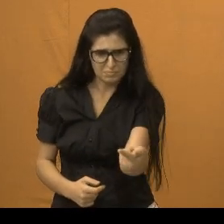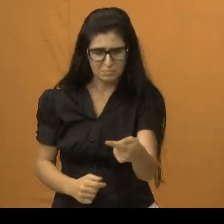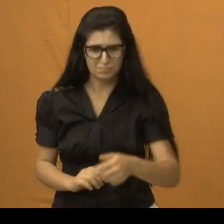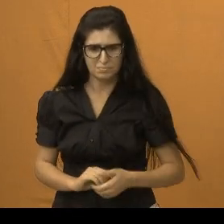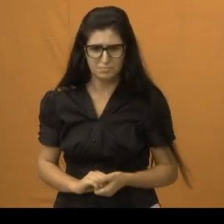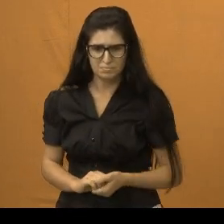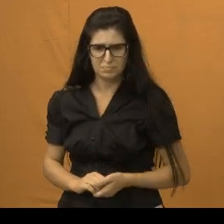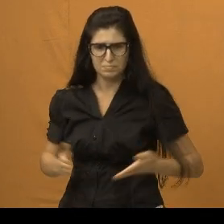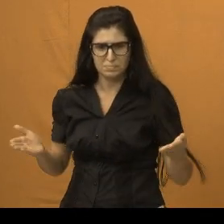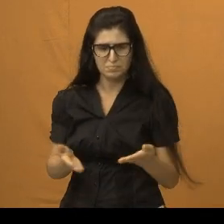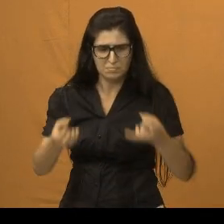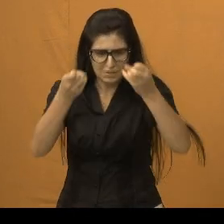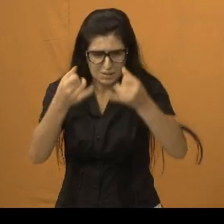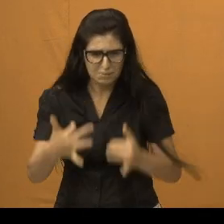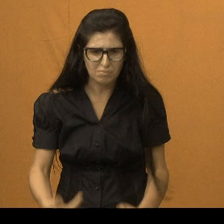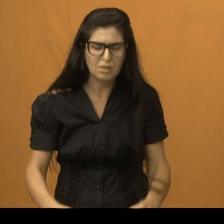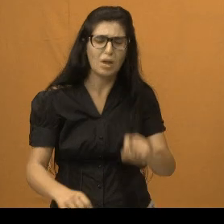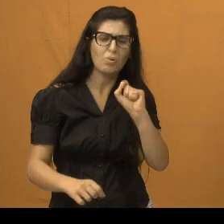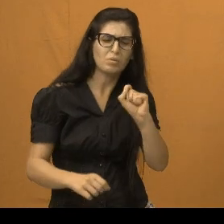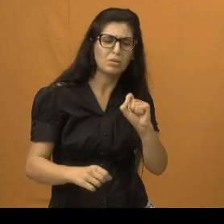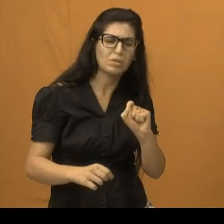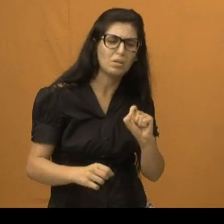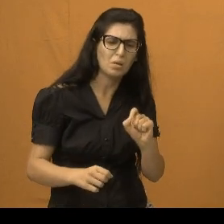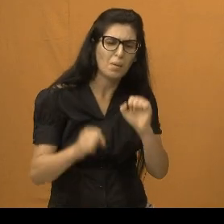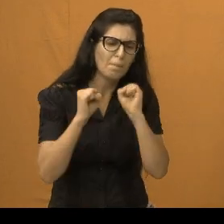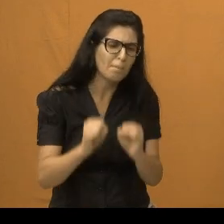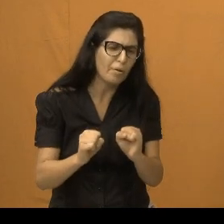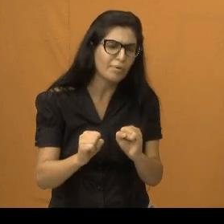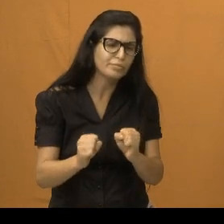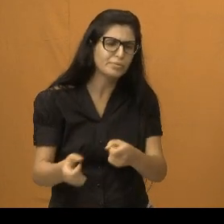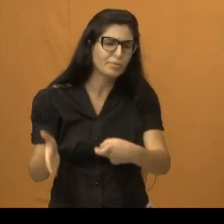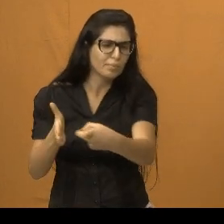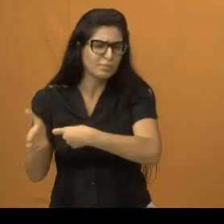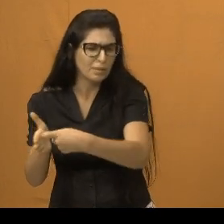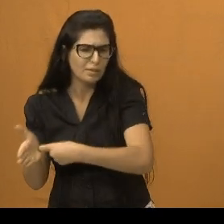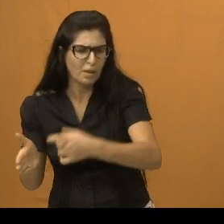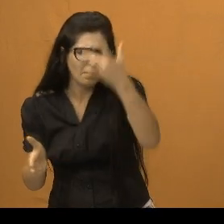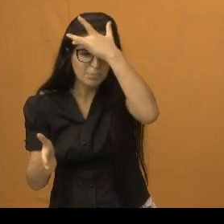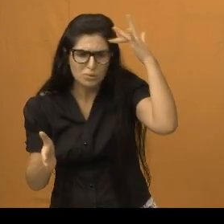Agora vamos falar sobre alguns limites de pessoal.